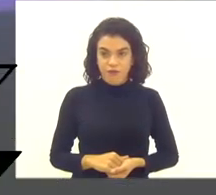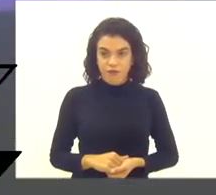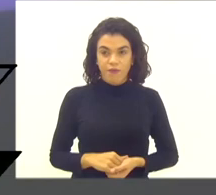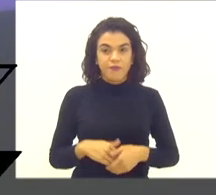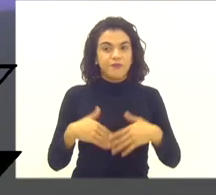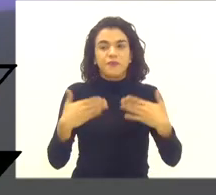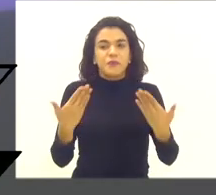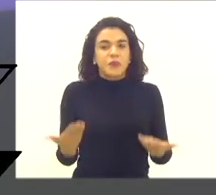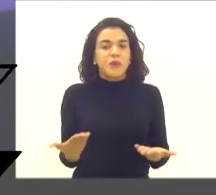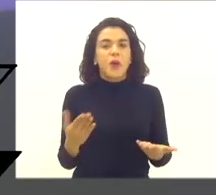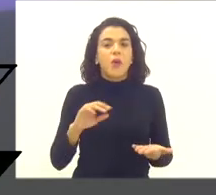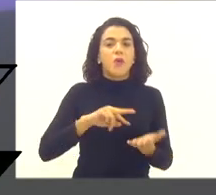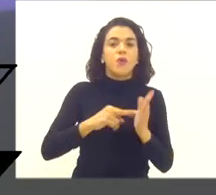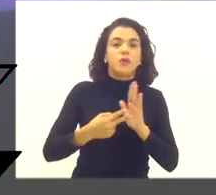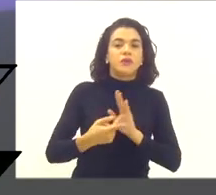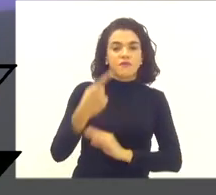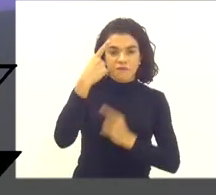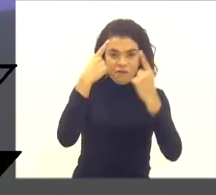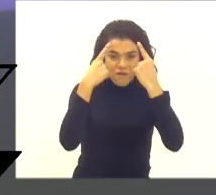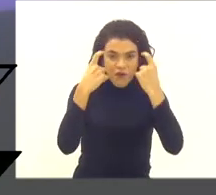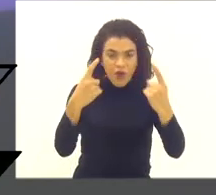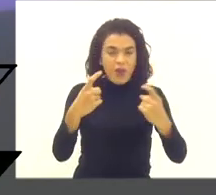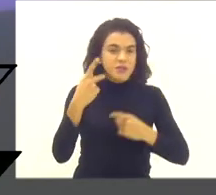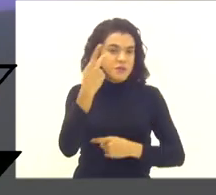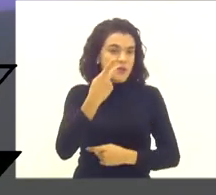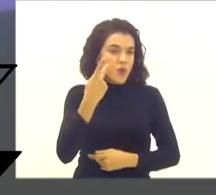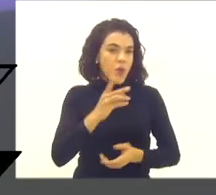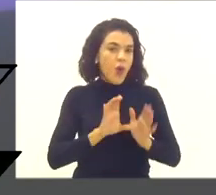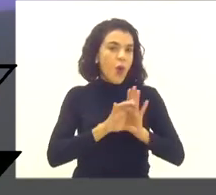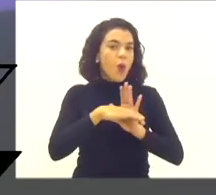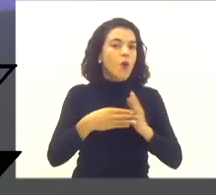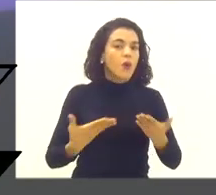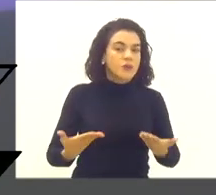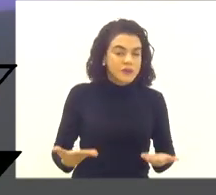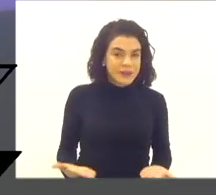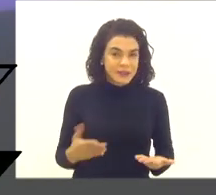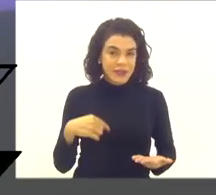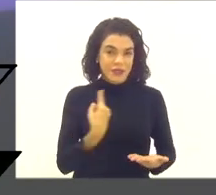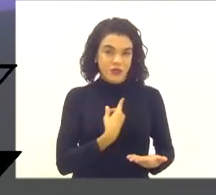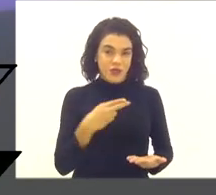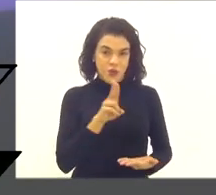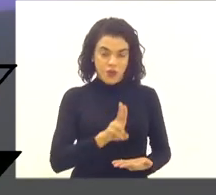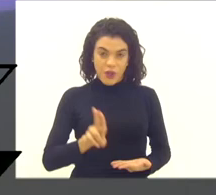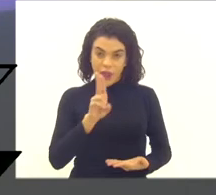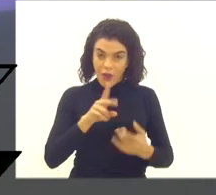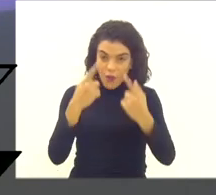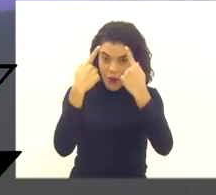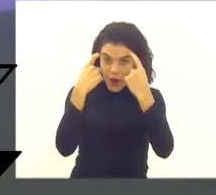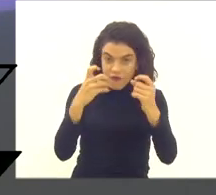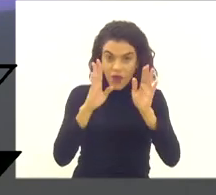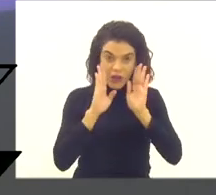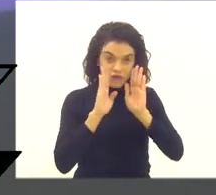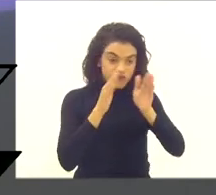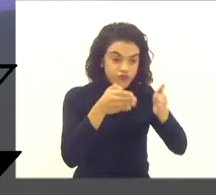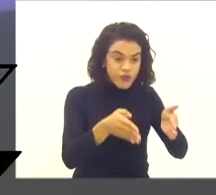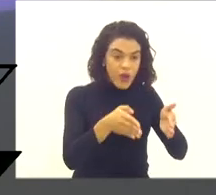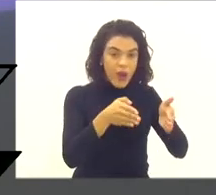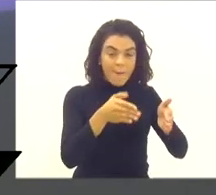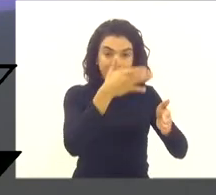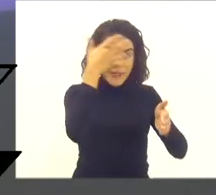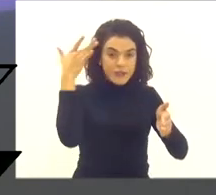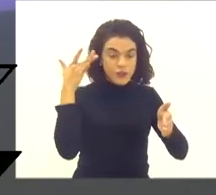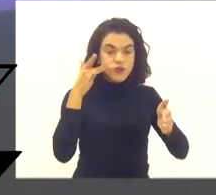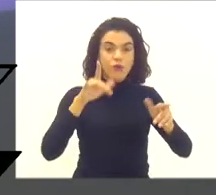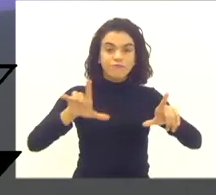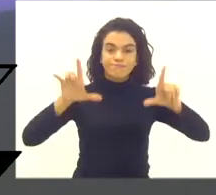então o que que é a violência política né Qual que é o conceito de violência política que a gente usa ela é uma violência direcionada figuras públicas